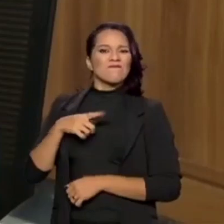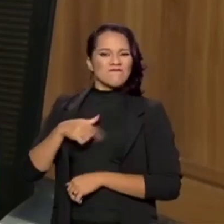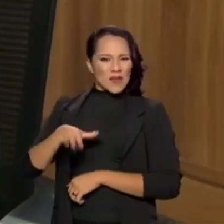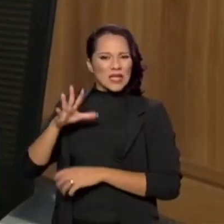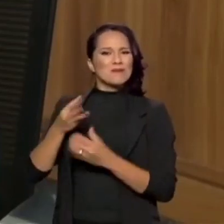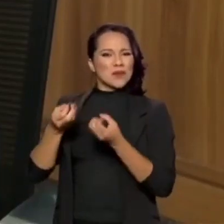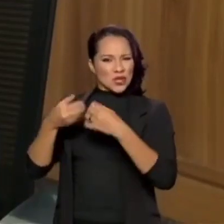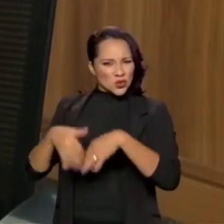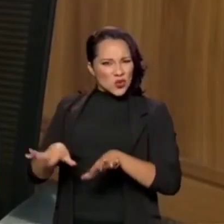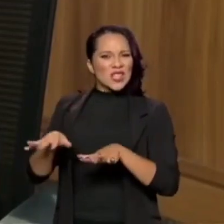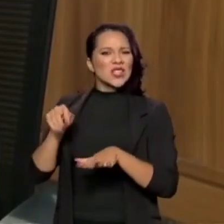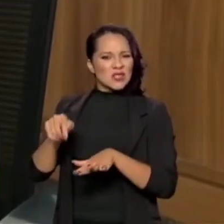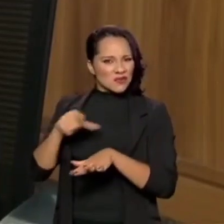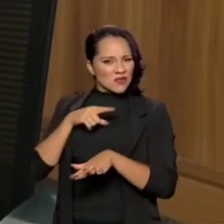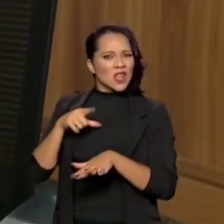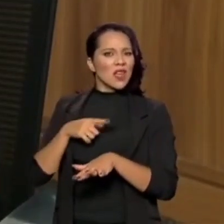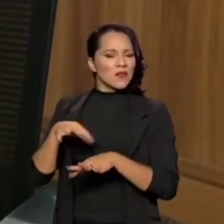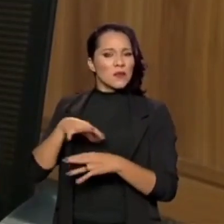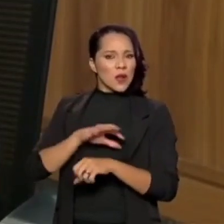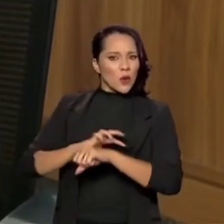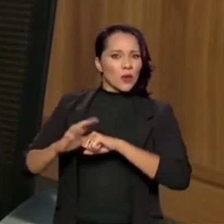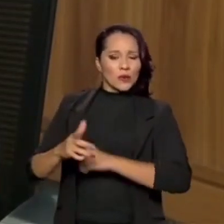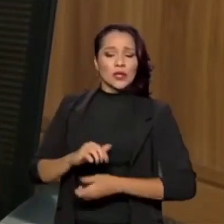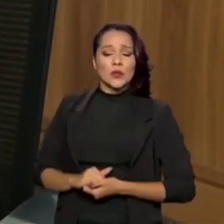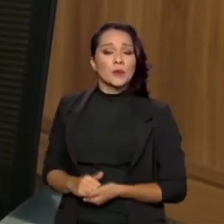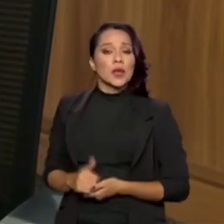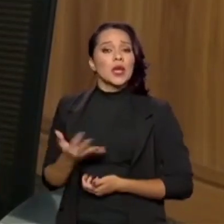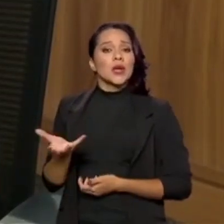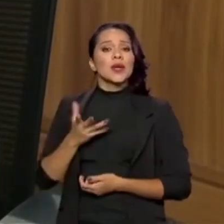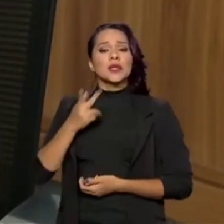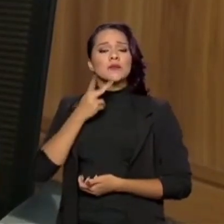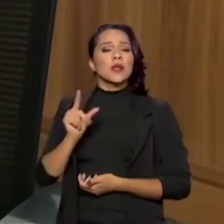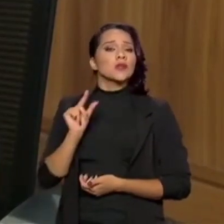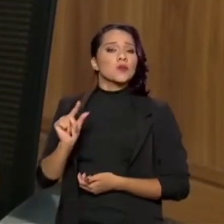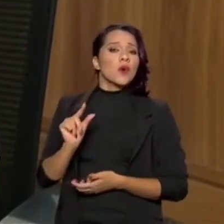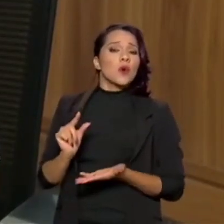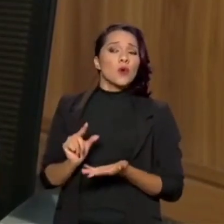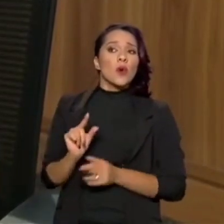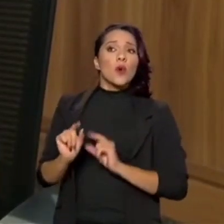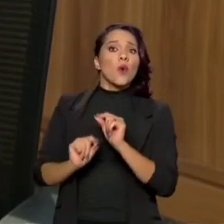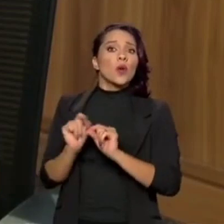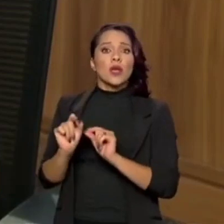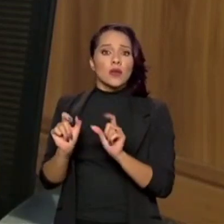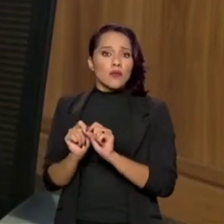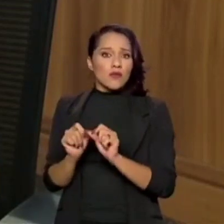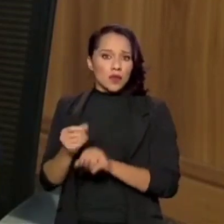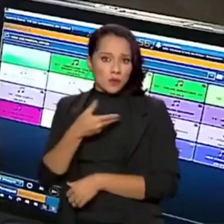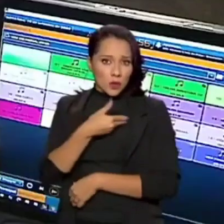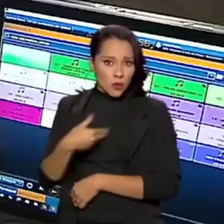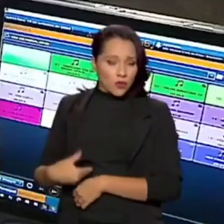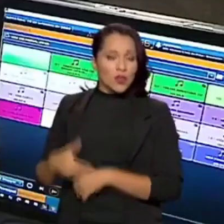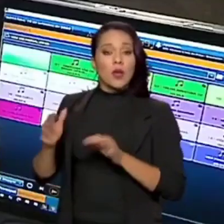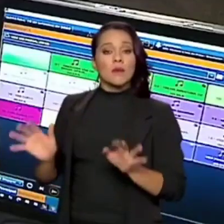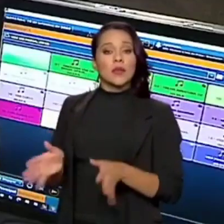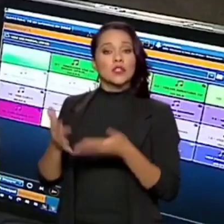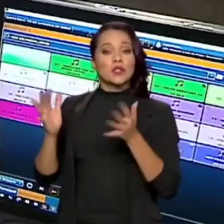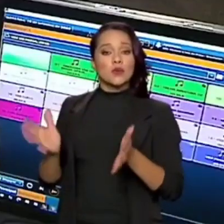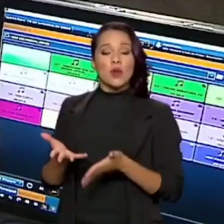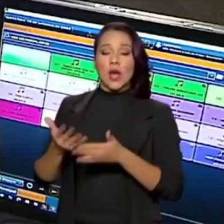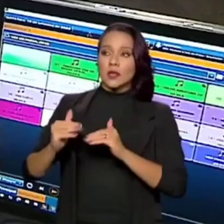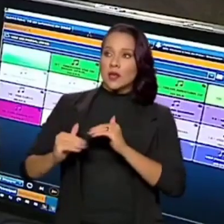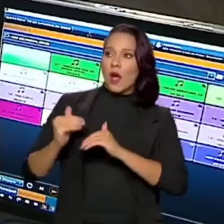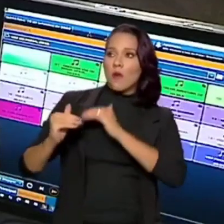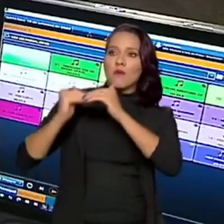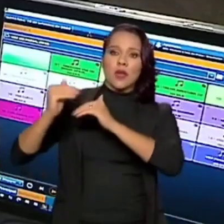O setor de serviços foi mais atingido pela Covid-19. E aí eu queria que o senhor falasse um pouco pra gente o que foi feito pelo governo para estimular essa